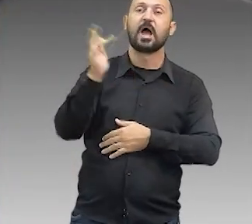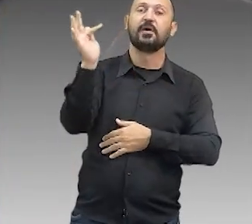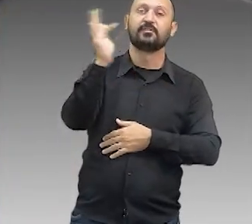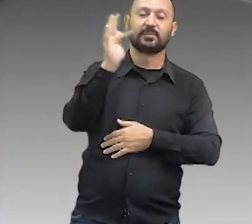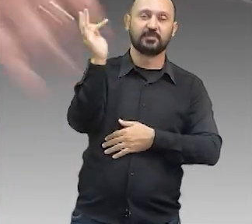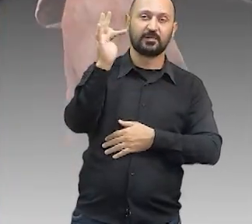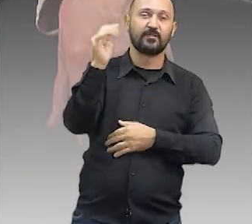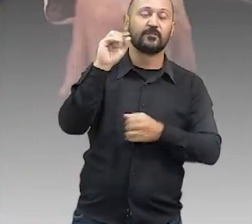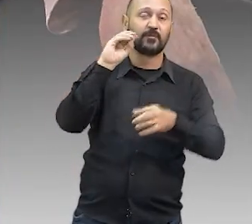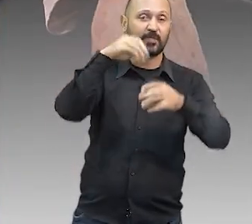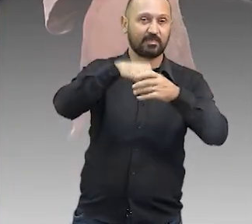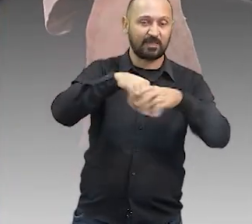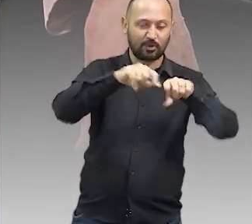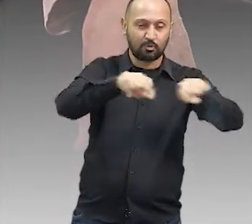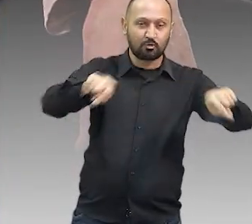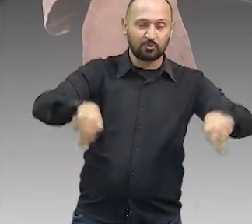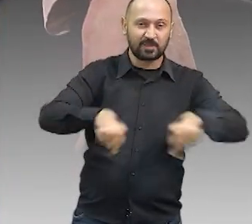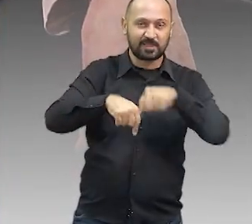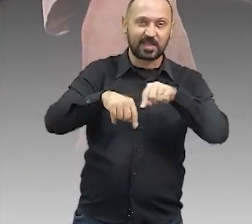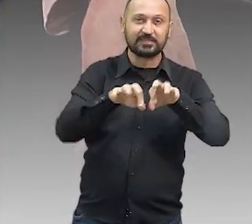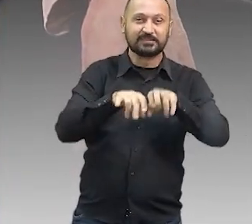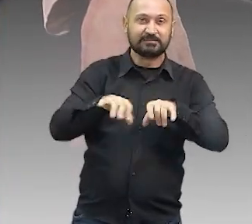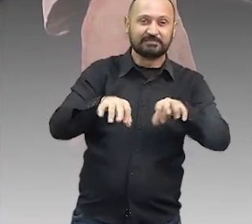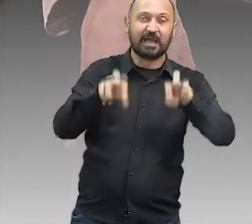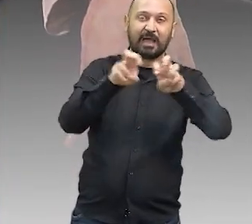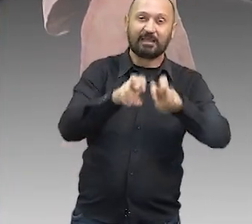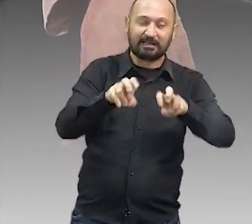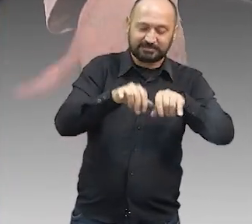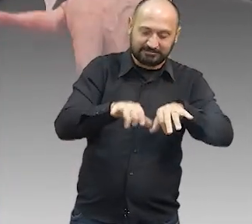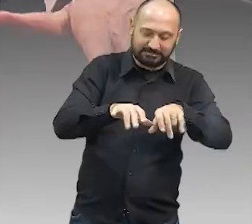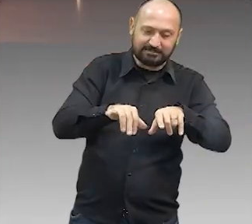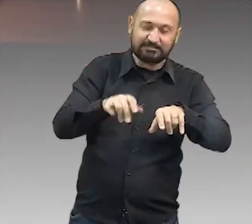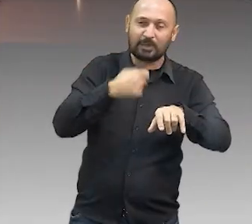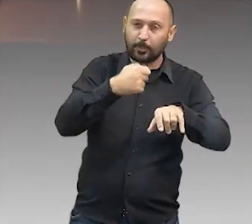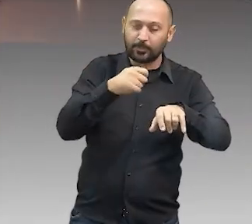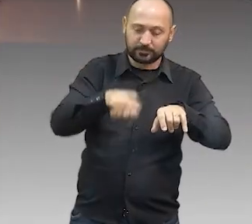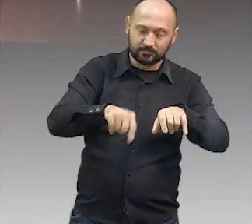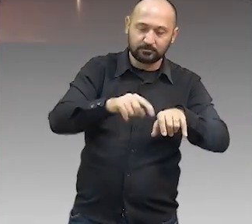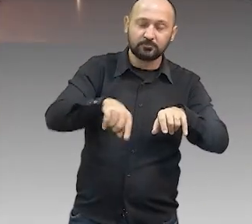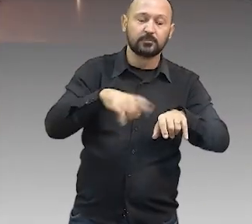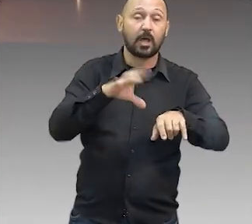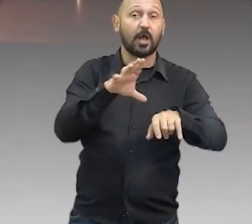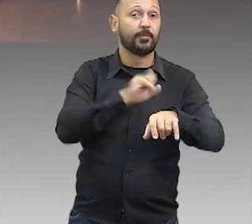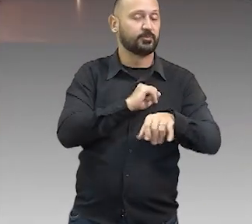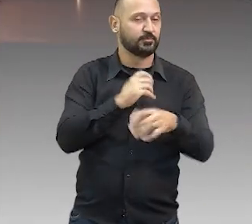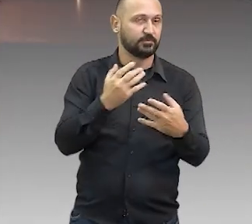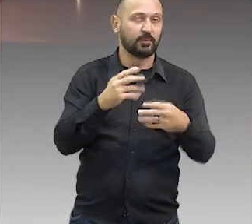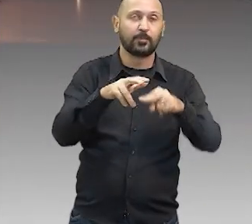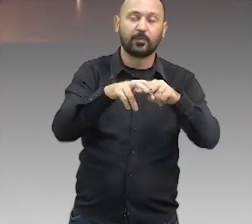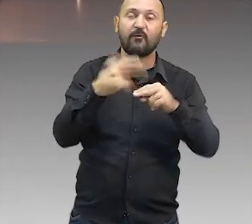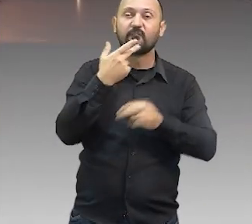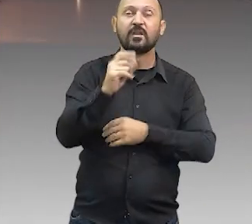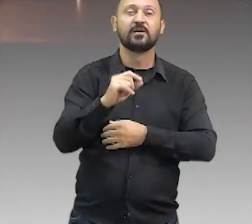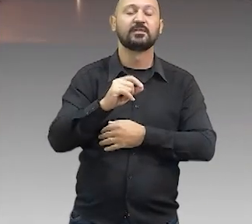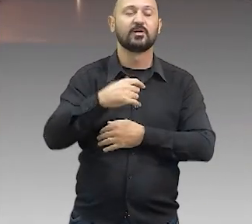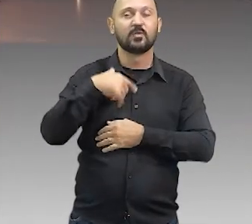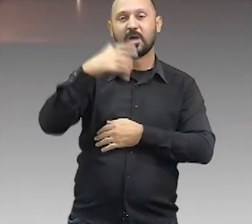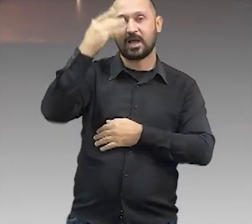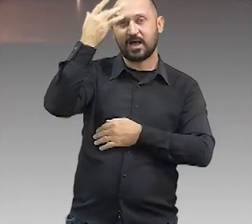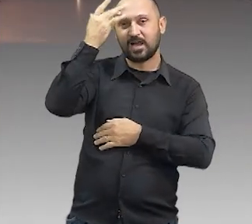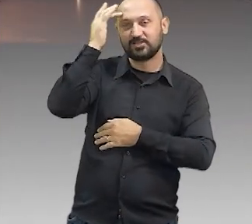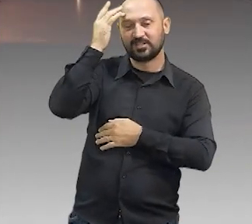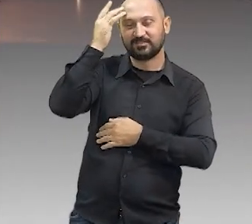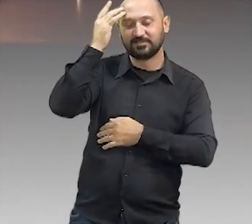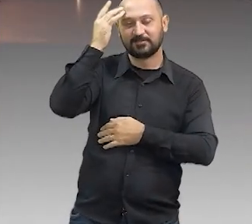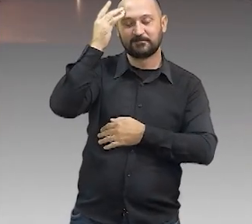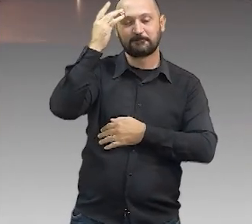foi feita nas redações, mas eu me apaixonei. Por isso quando eu falei para você que eu não acho que